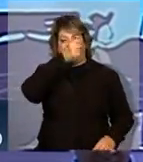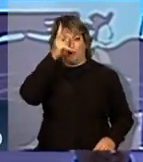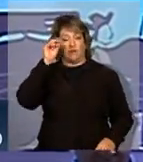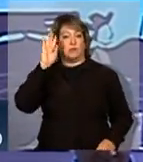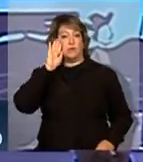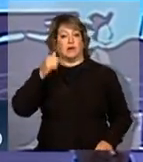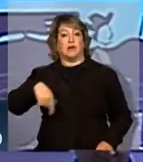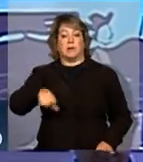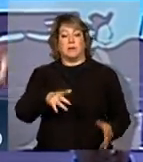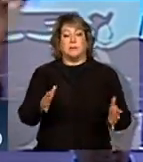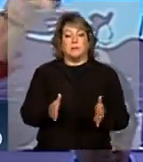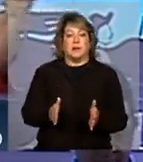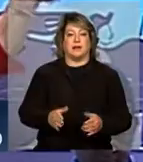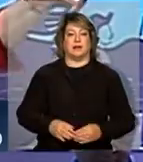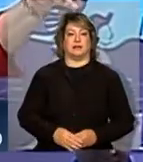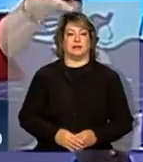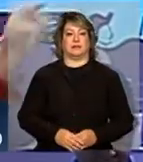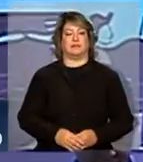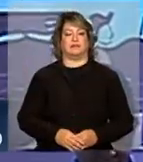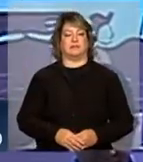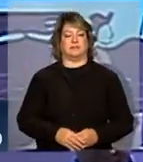para as pequenas.